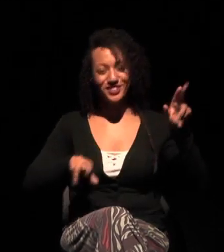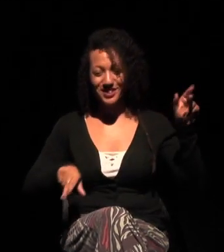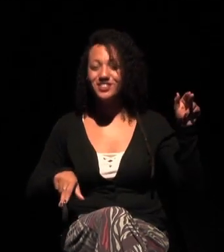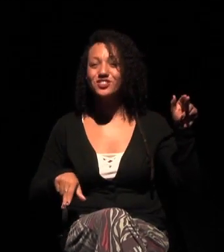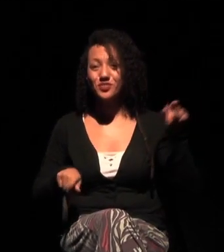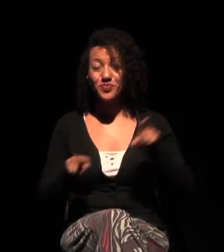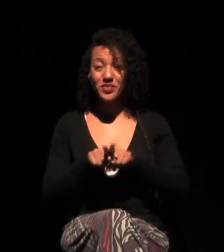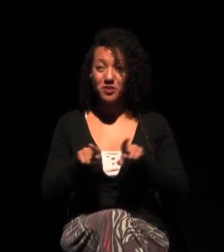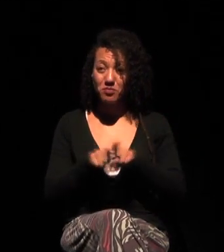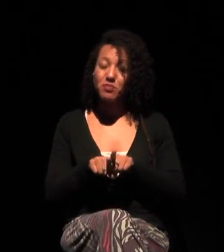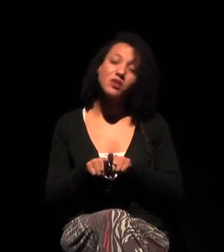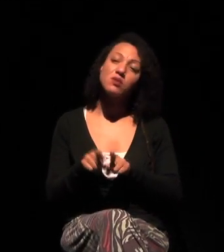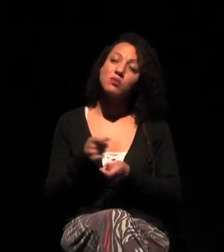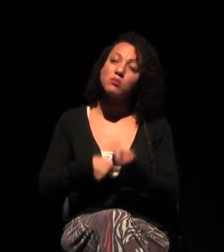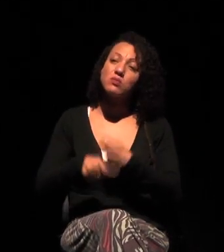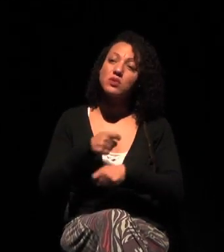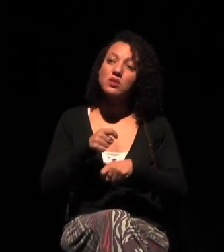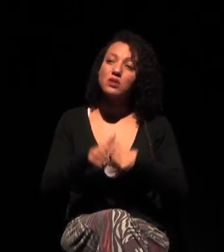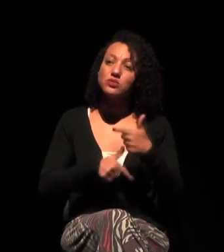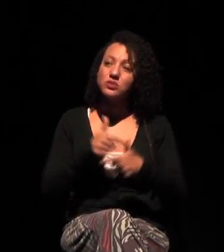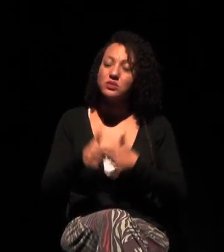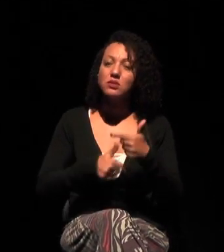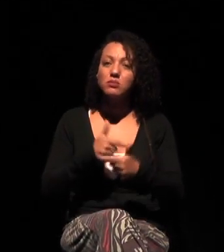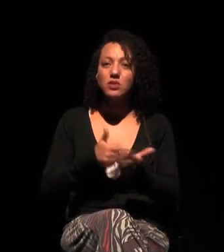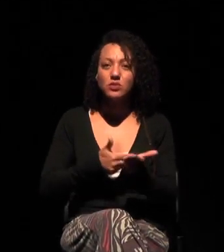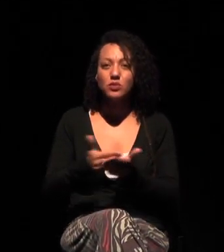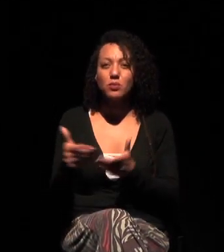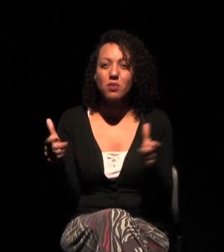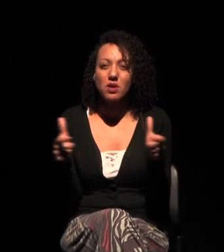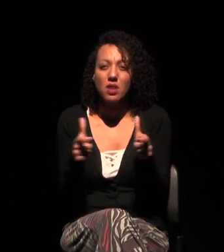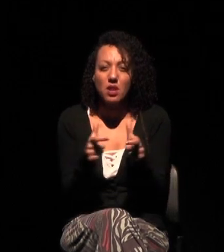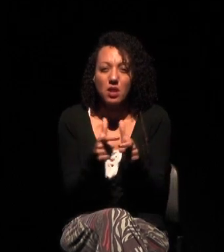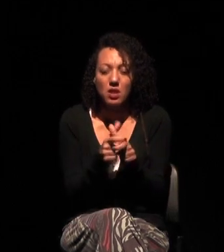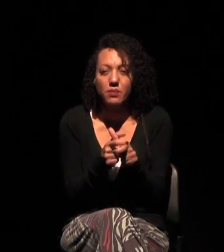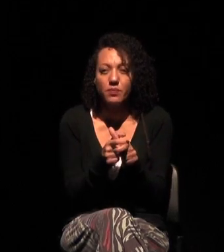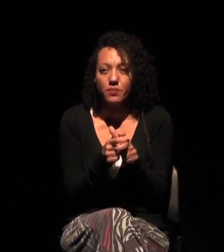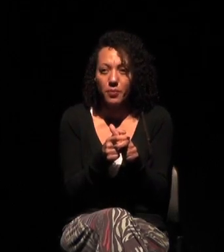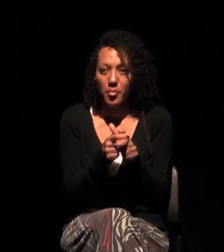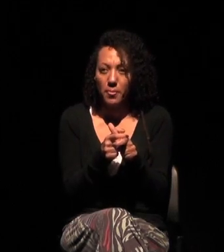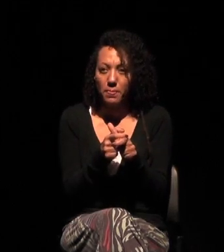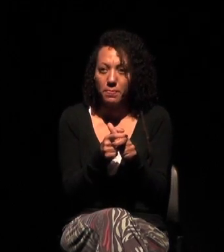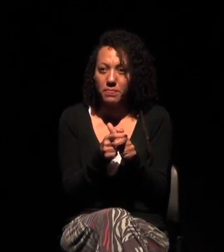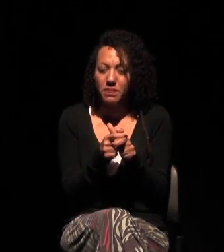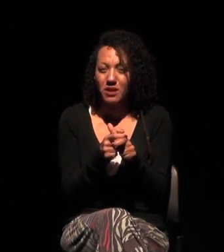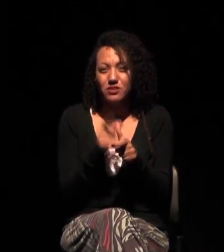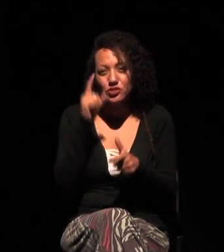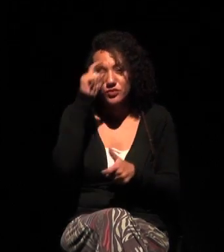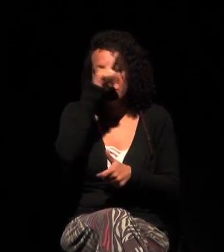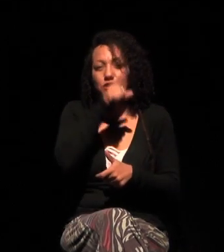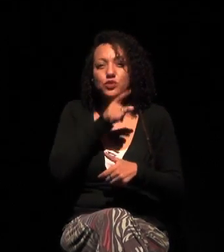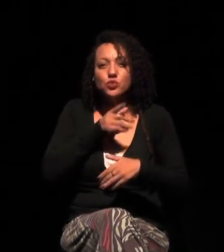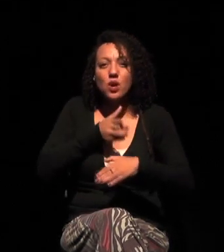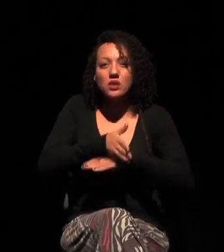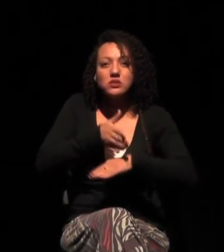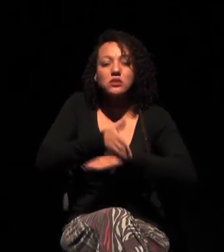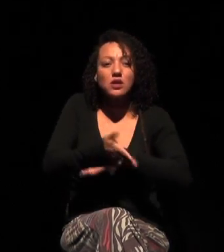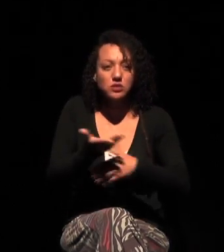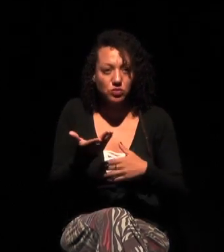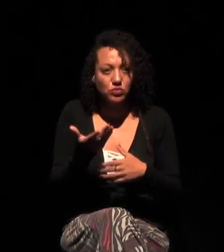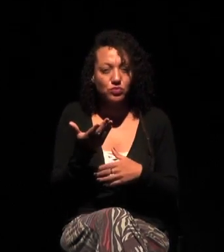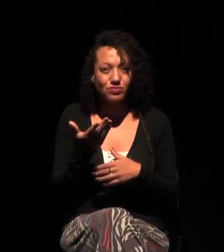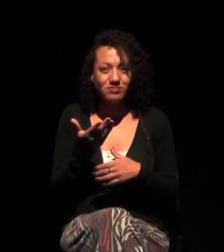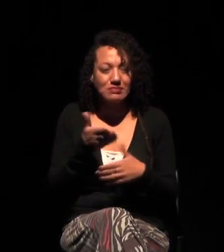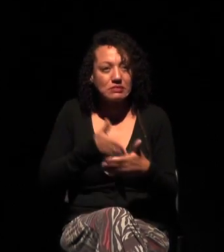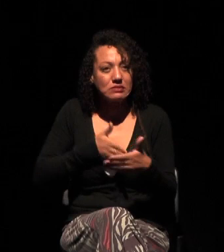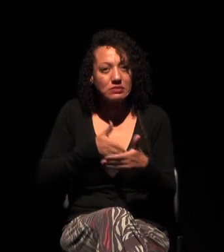um mercado trabalho começa a ser muito mais pequeno é é um acesso muito reduzido muito